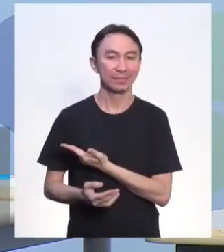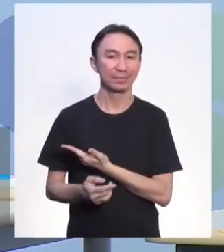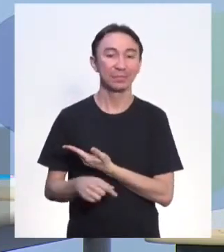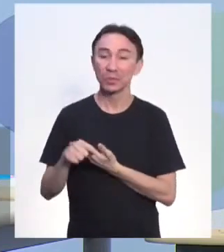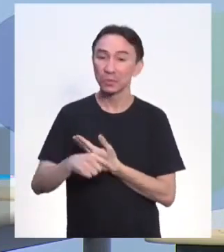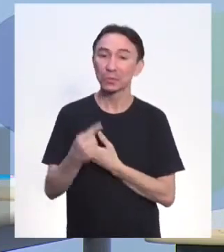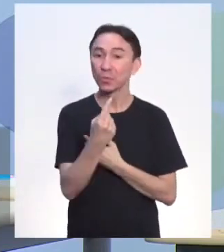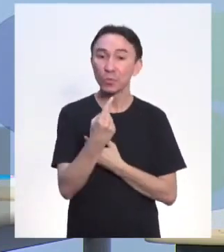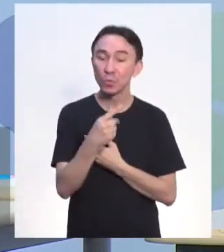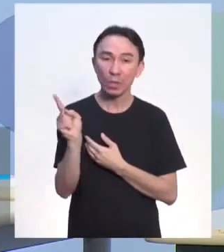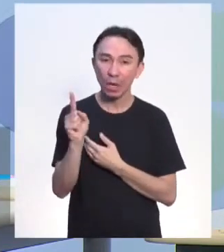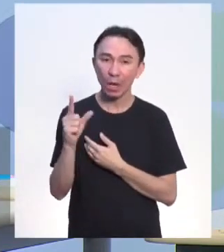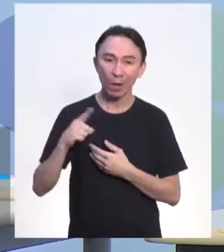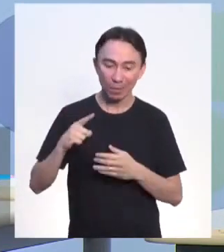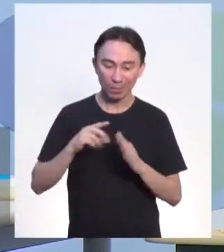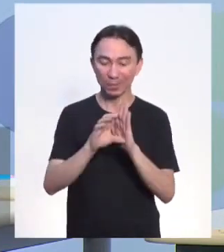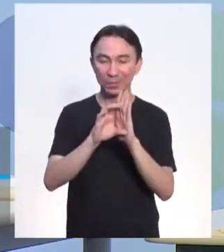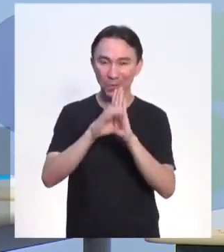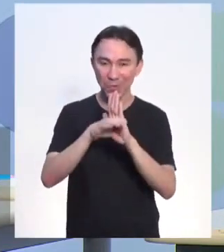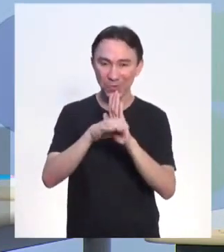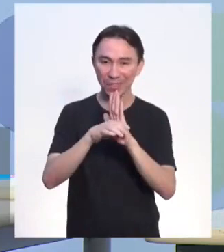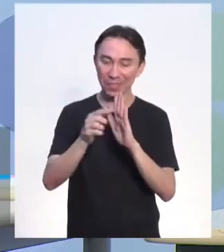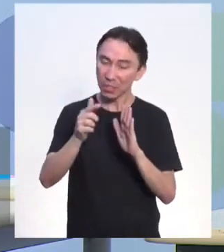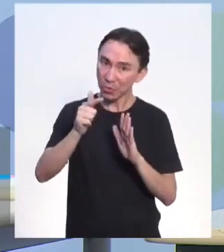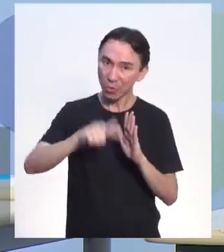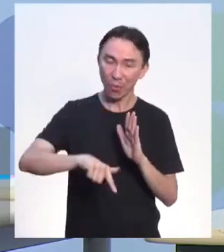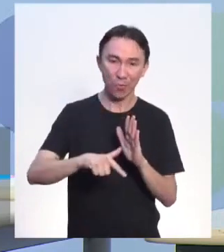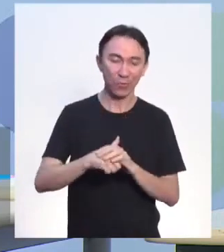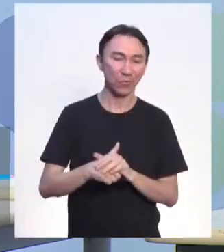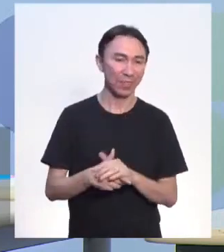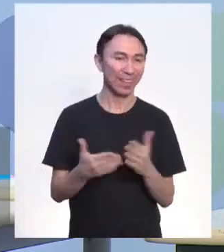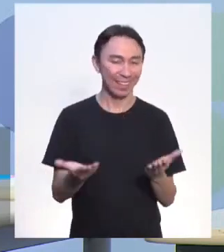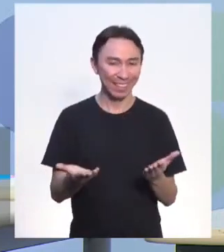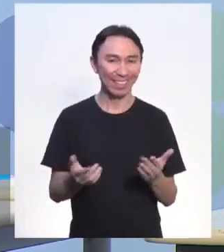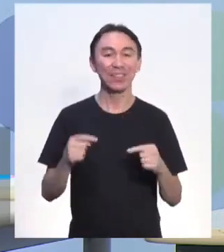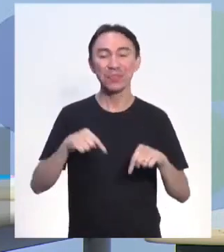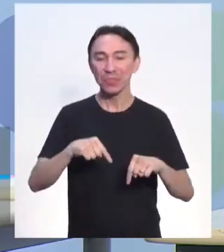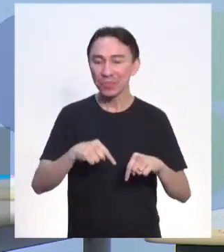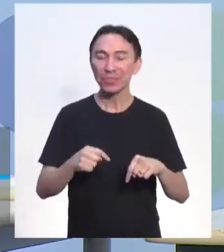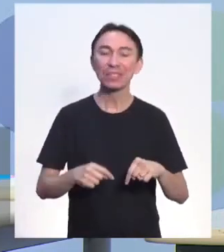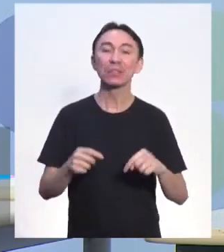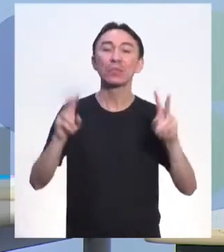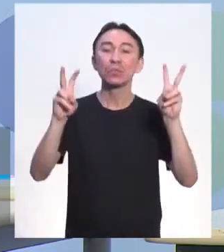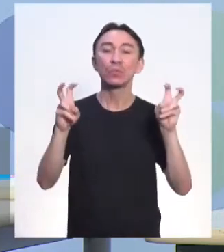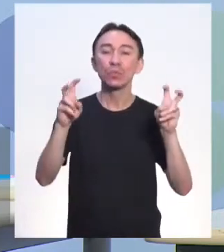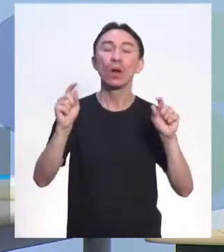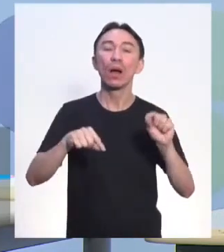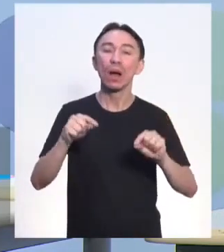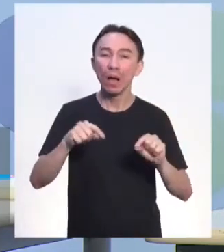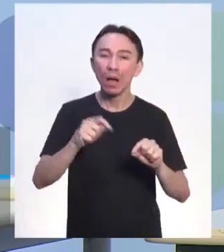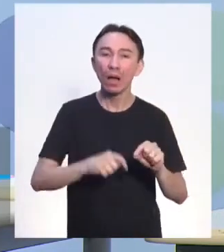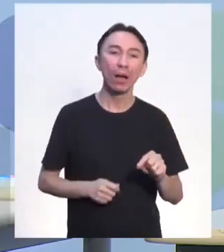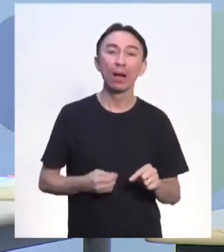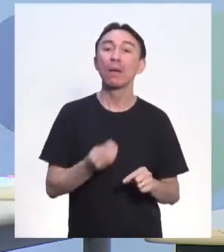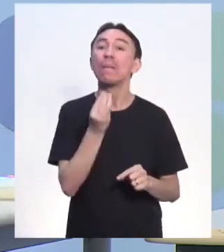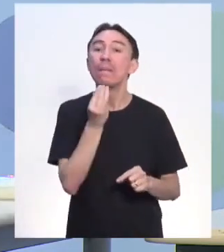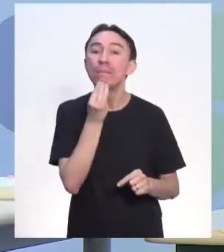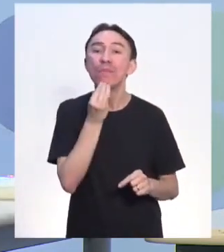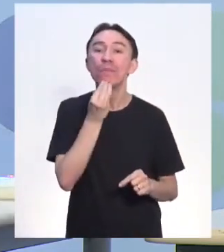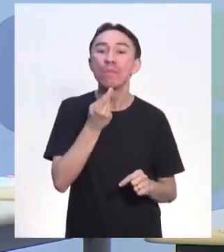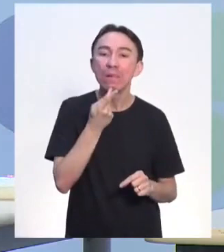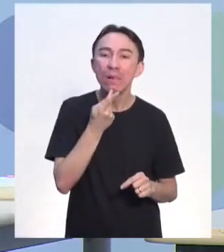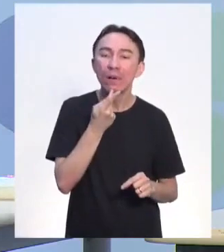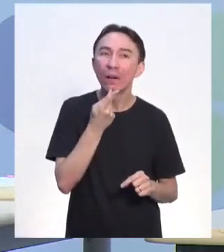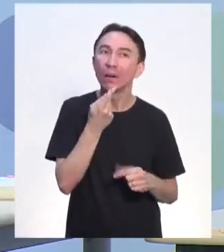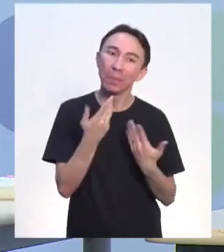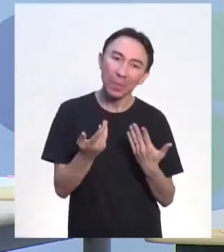última aula da retomada de conceitos. Isso mesmo. Hoje nós vamos falar sobre probabilidade. Já ouviu falar disso?